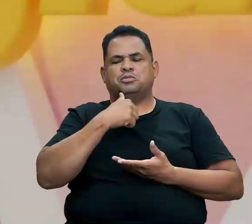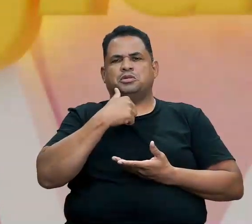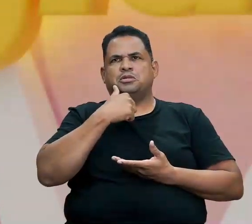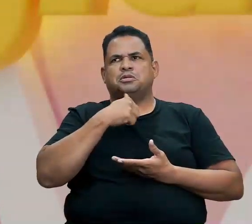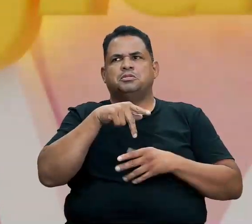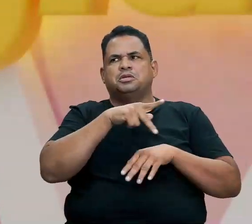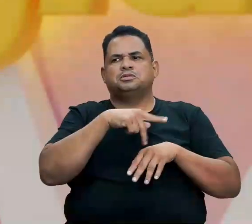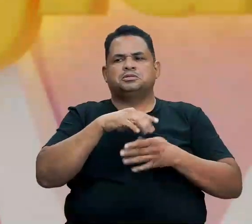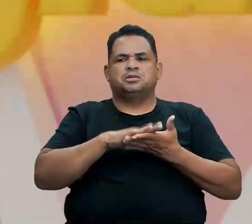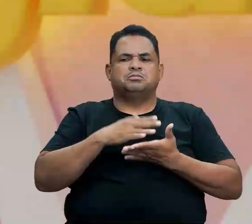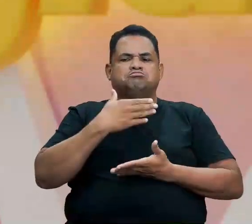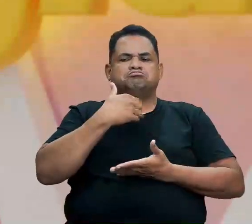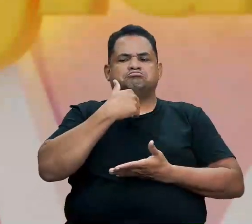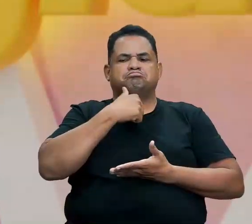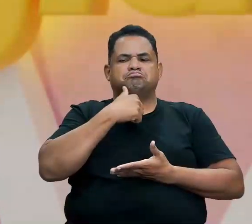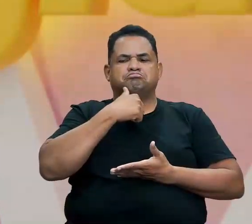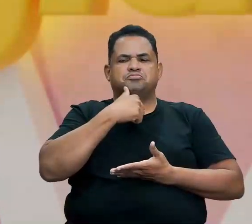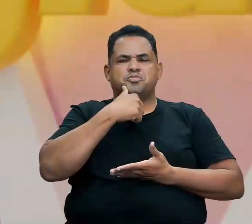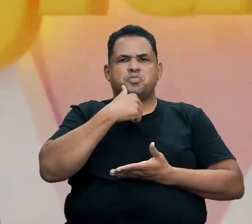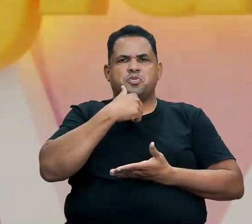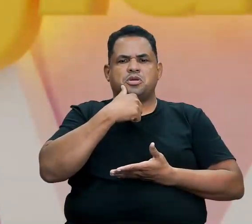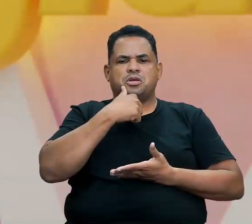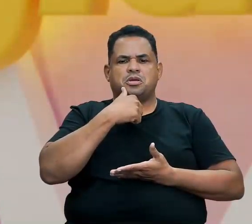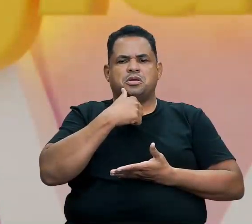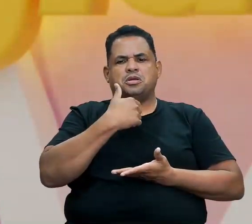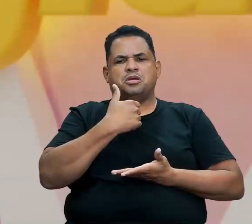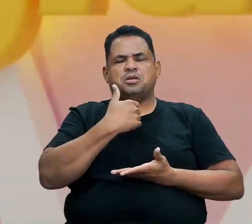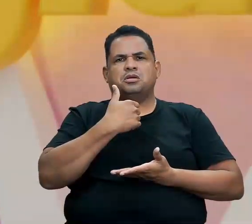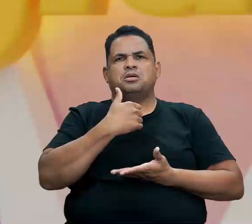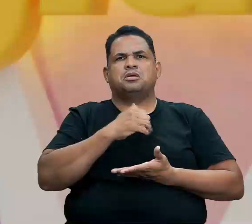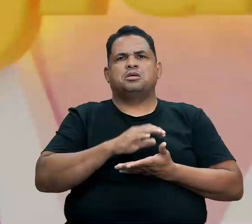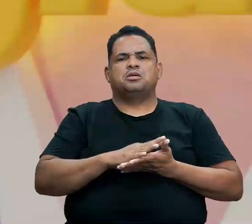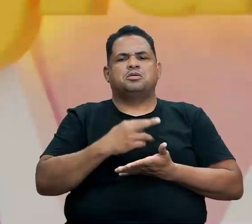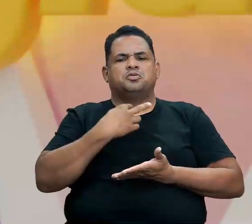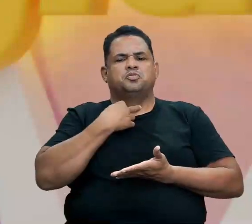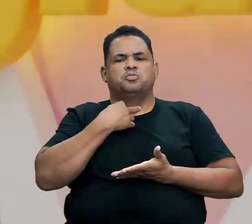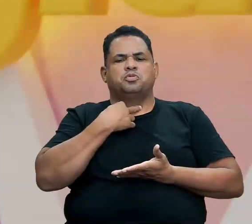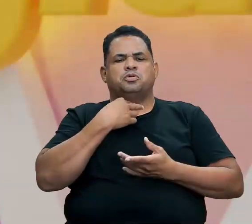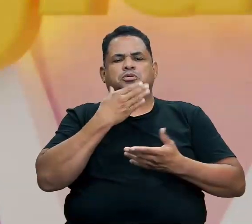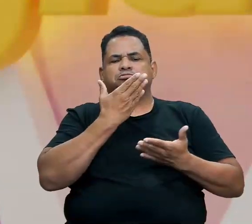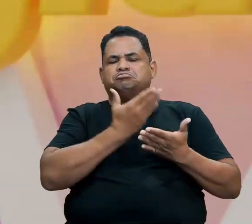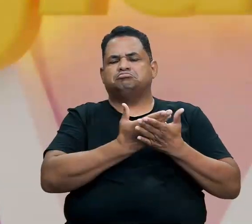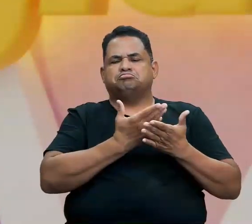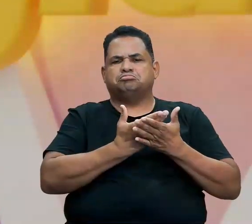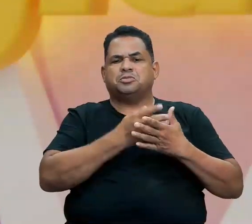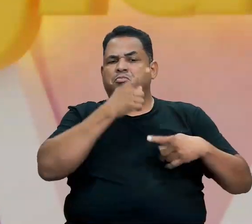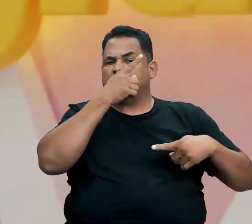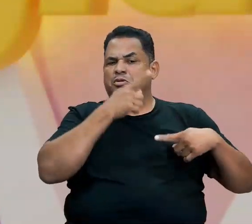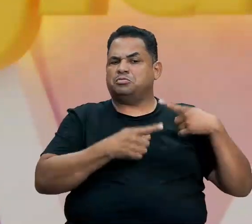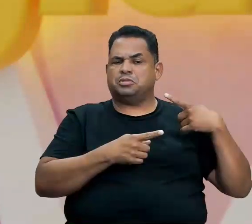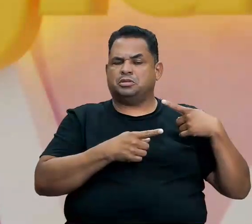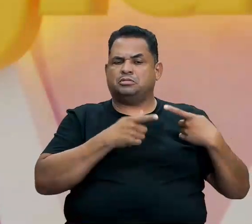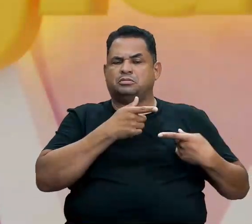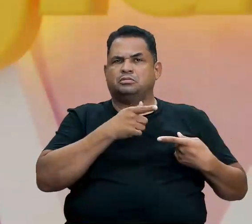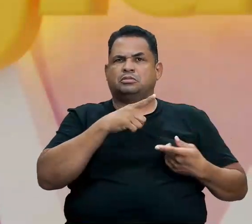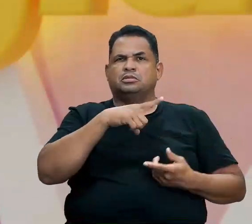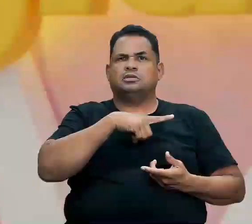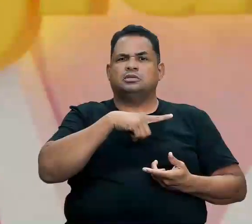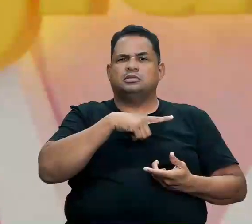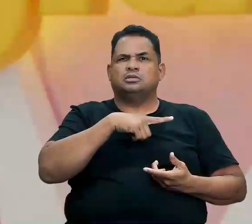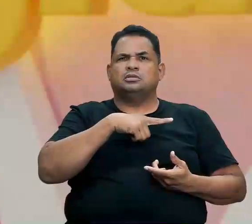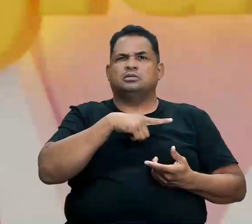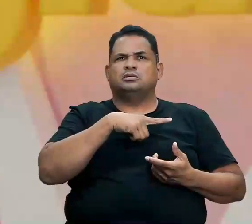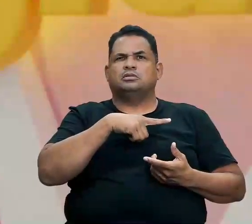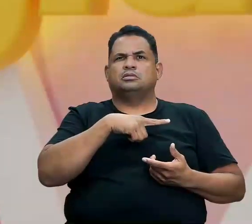as mulheres não podem estudar. São proibidas de estudar. O país da Malala, né?